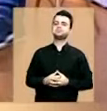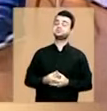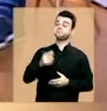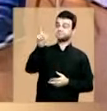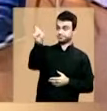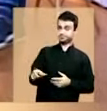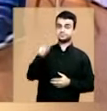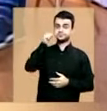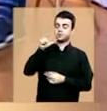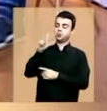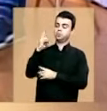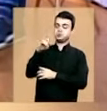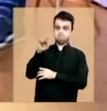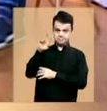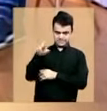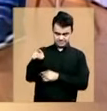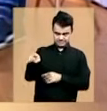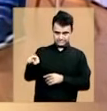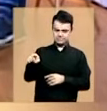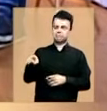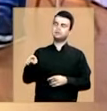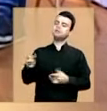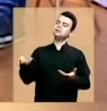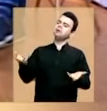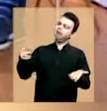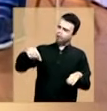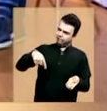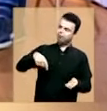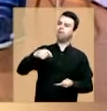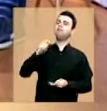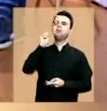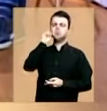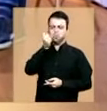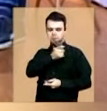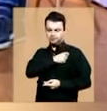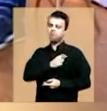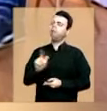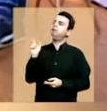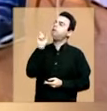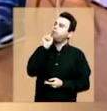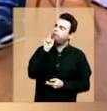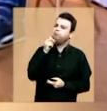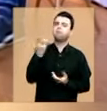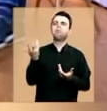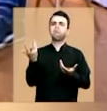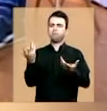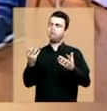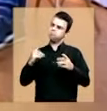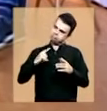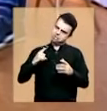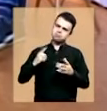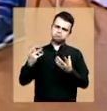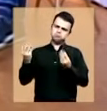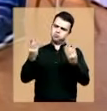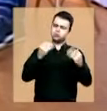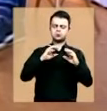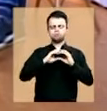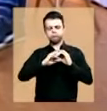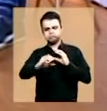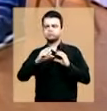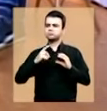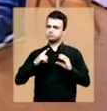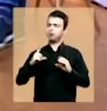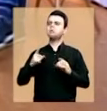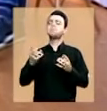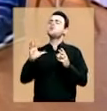Lucimeri, a gente falou um pouco aqui da questão do abastecimento, né, do acesso à água, mas quando a gente fala desse recurso, tem também a questão